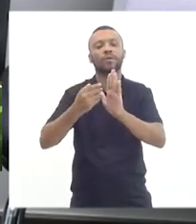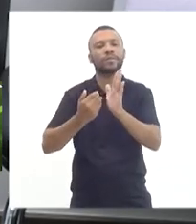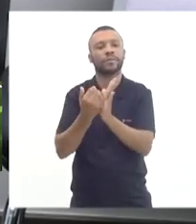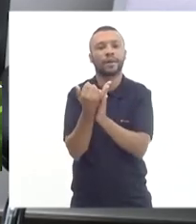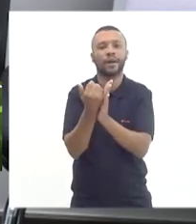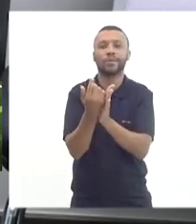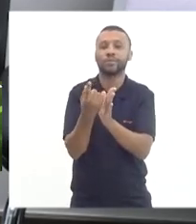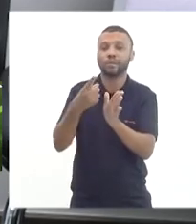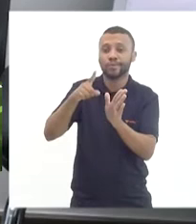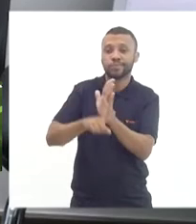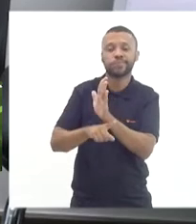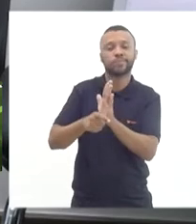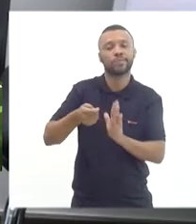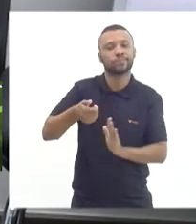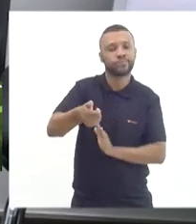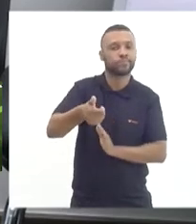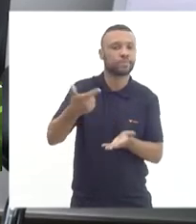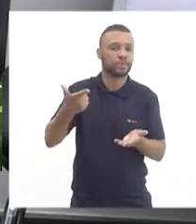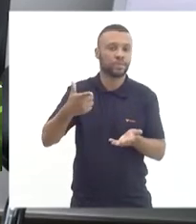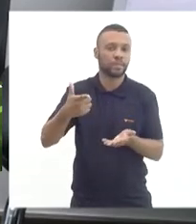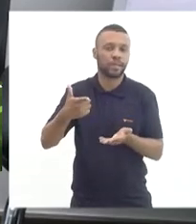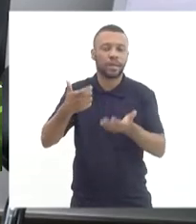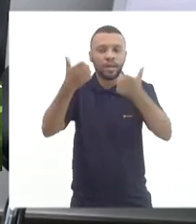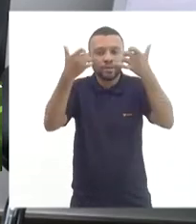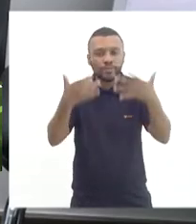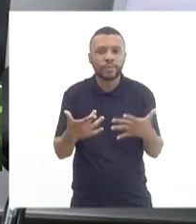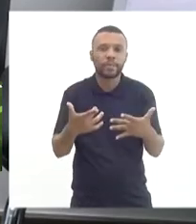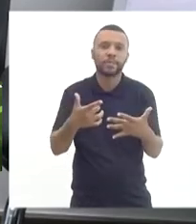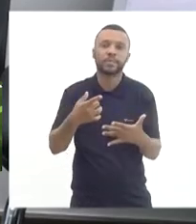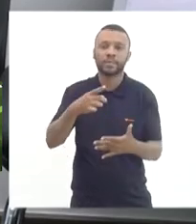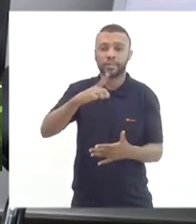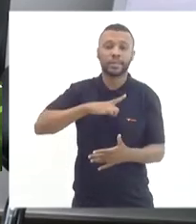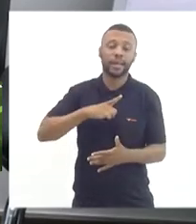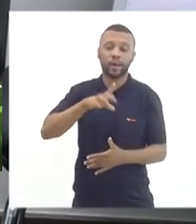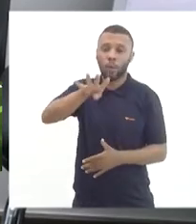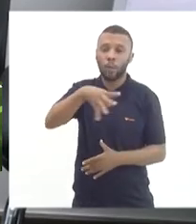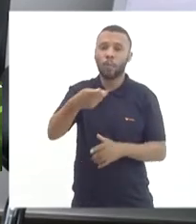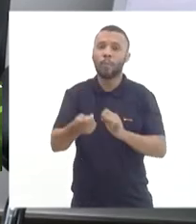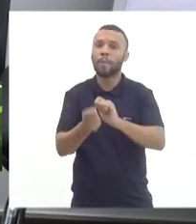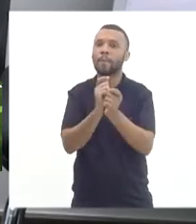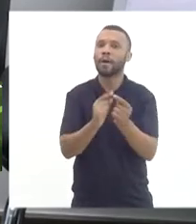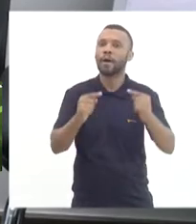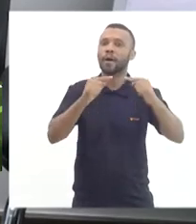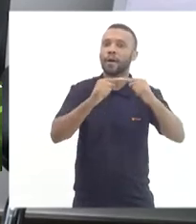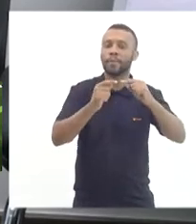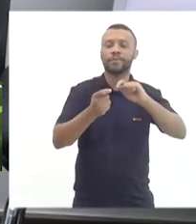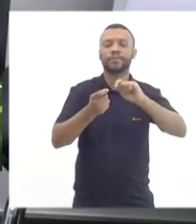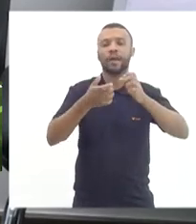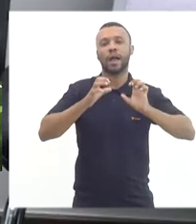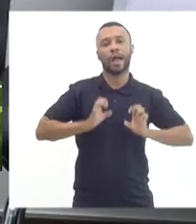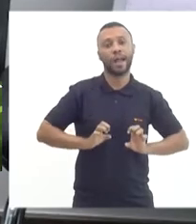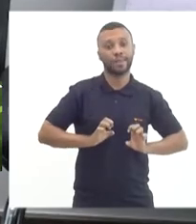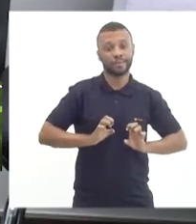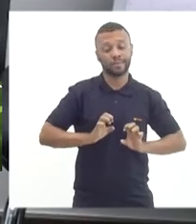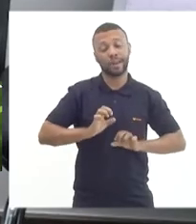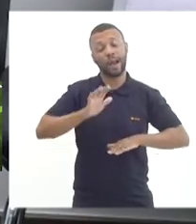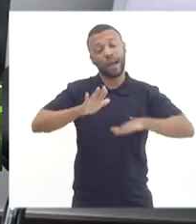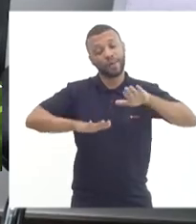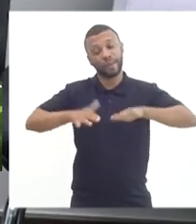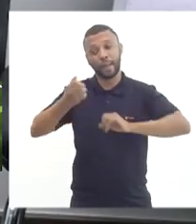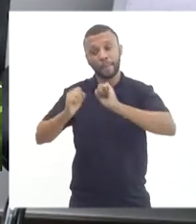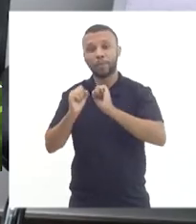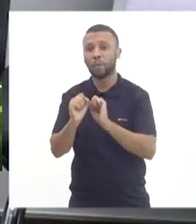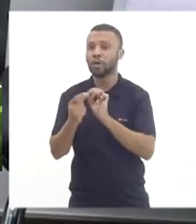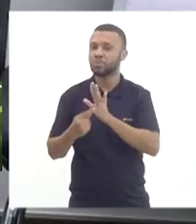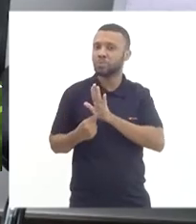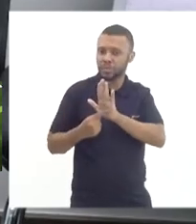determina que tenha um programa de compliance, ou pelo menos a empresa declare a existência dele. E na